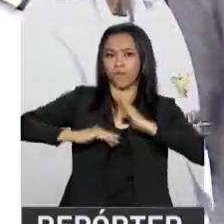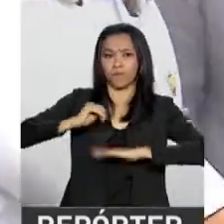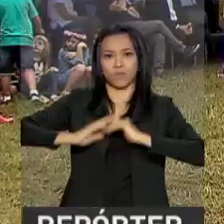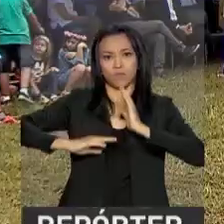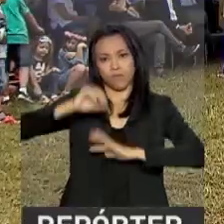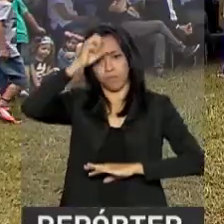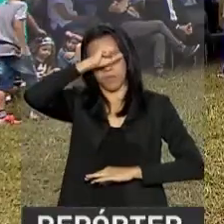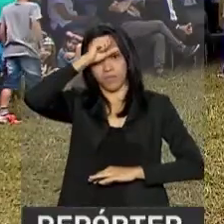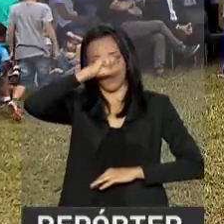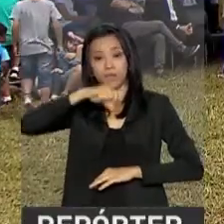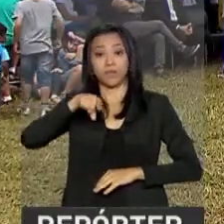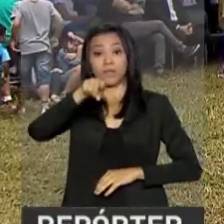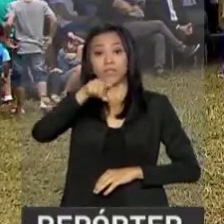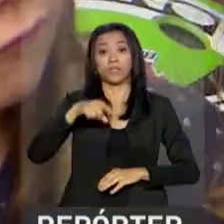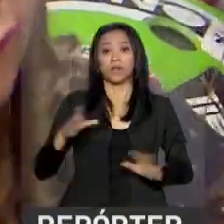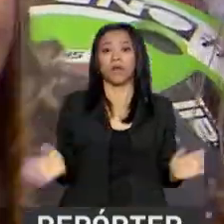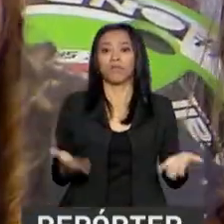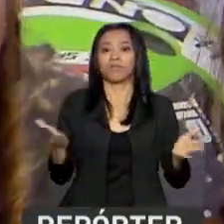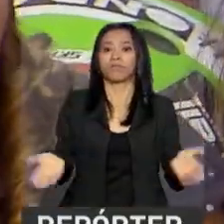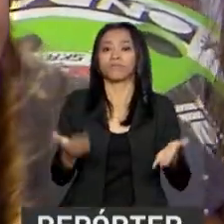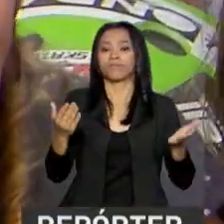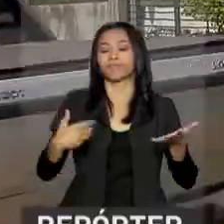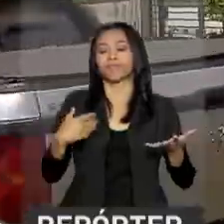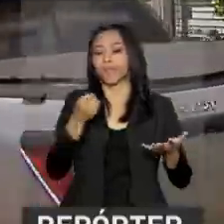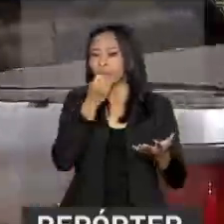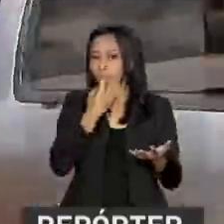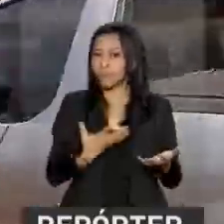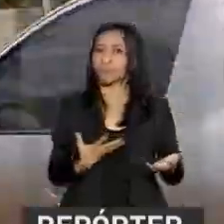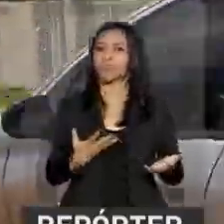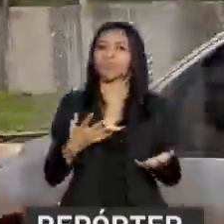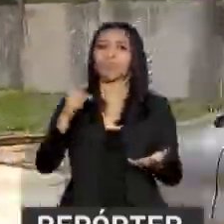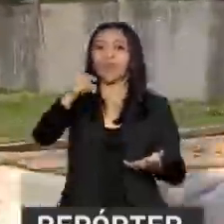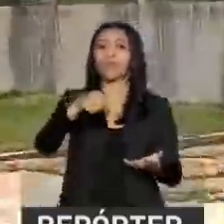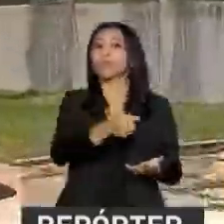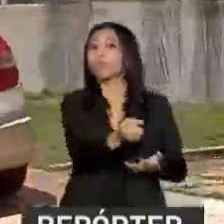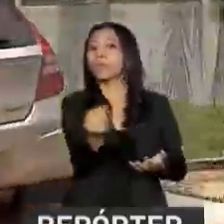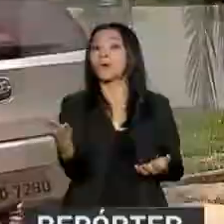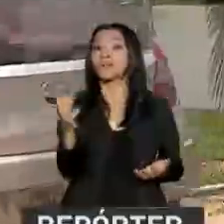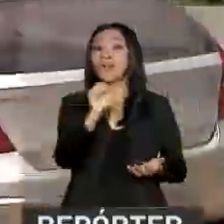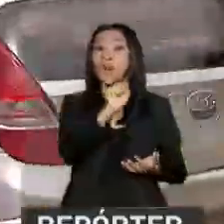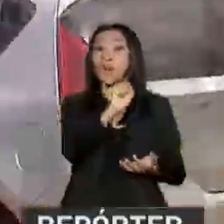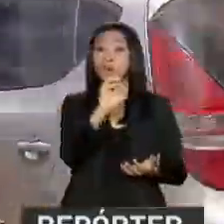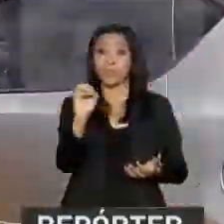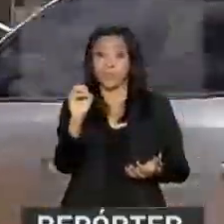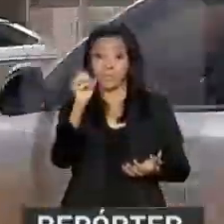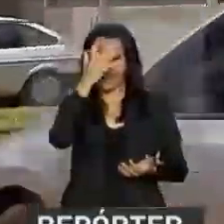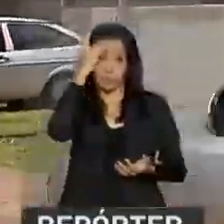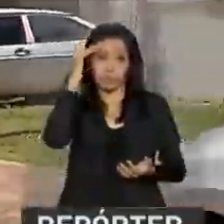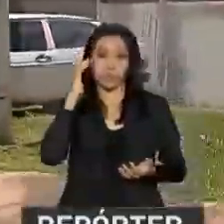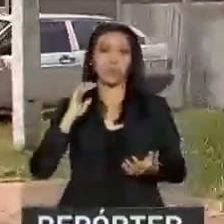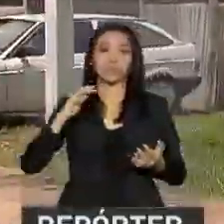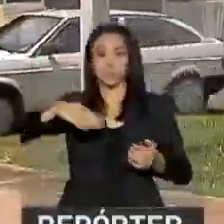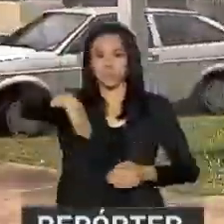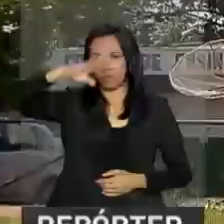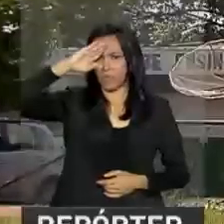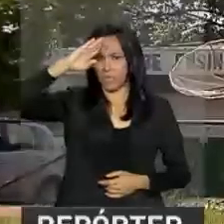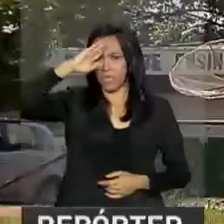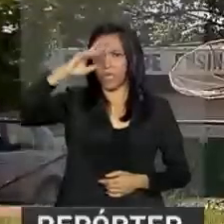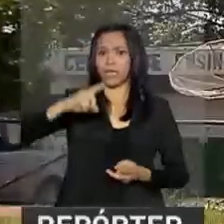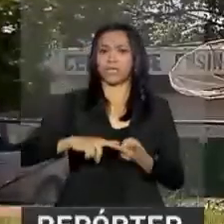que isso tudo gerou é contagiante aqui são cerca de 800 moradores entre militares e civis